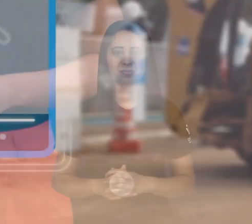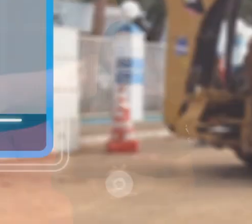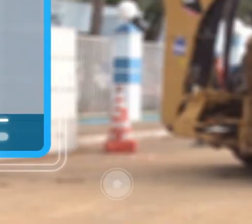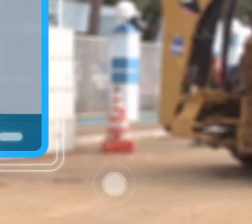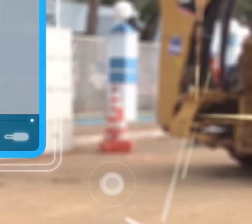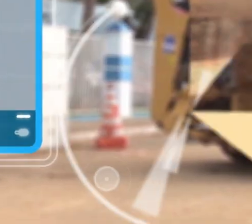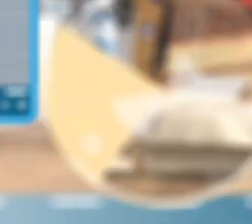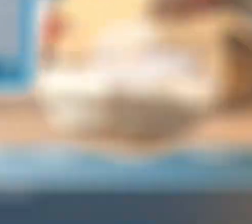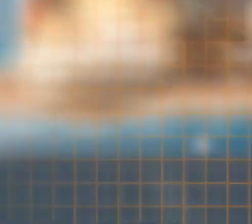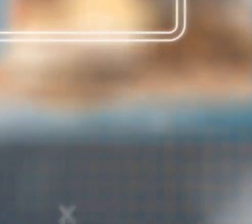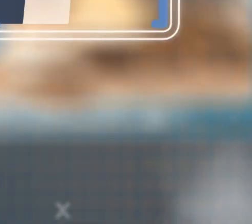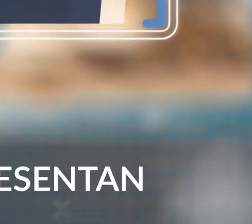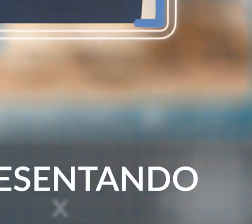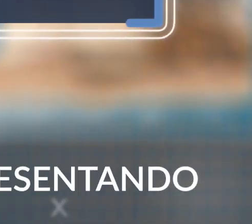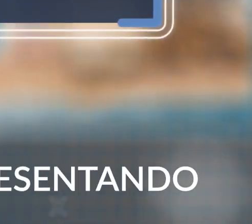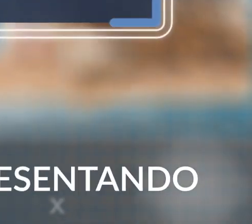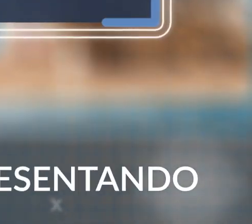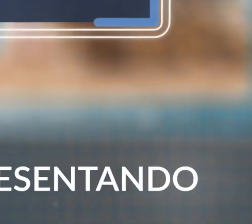já